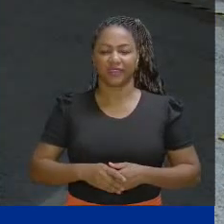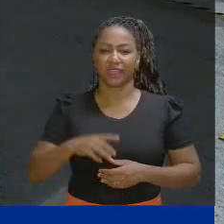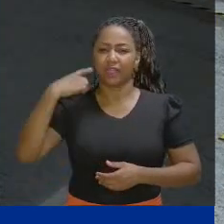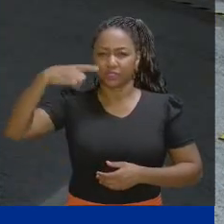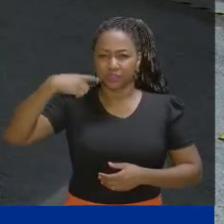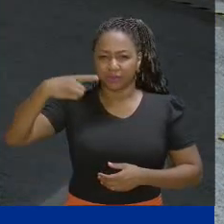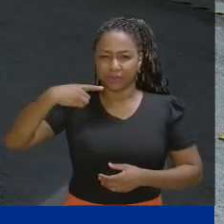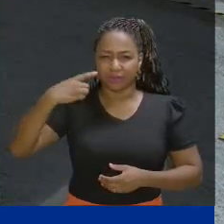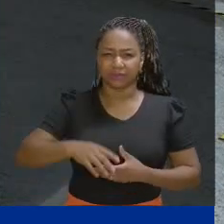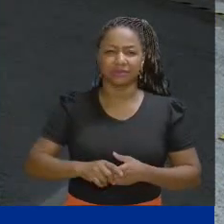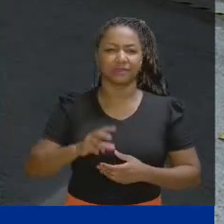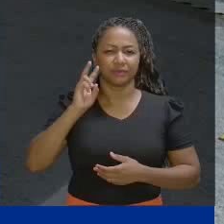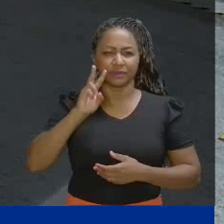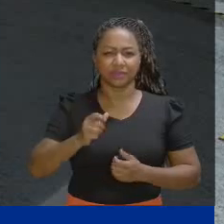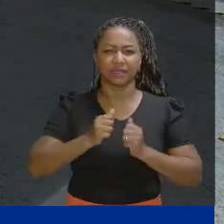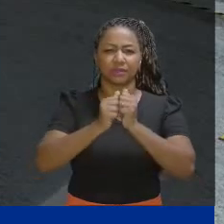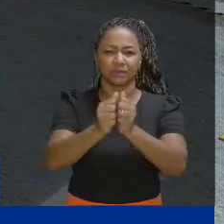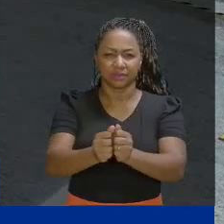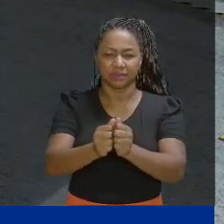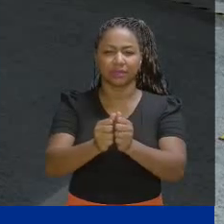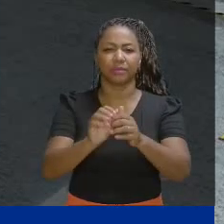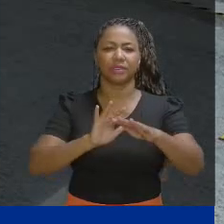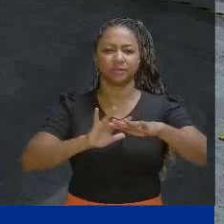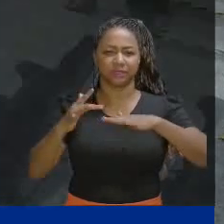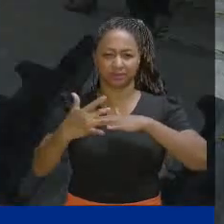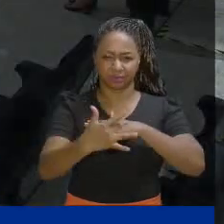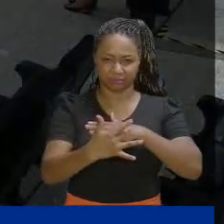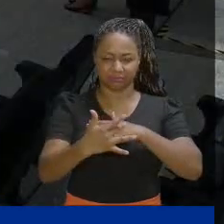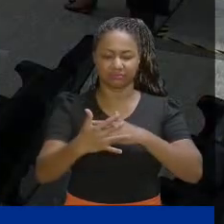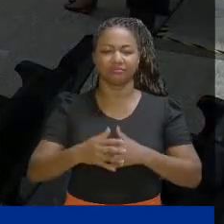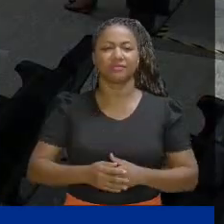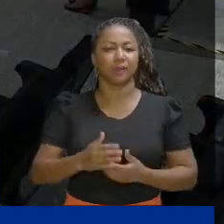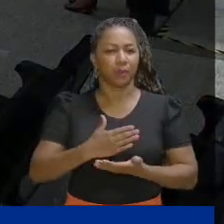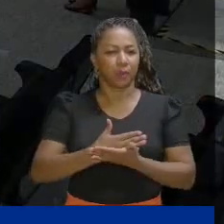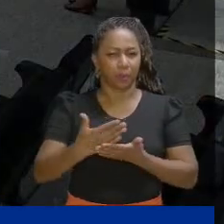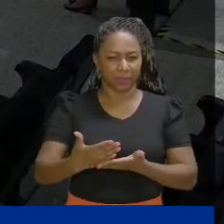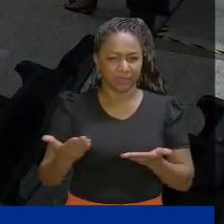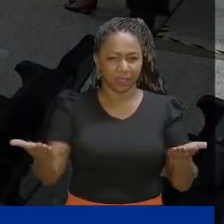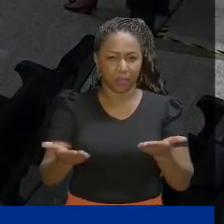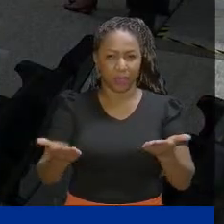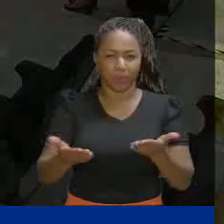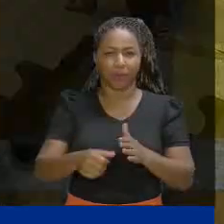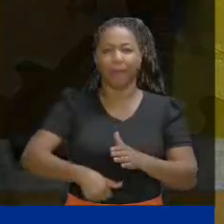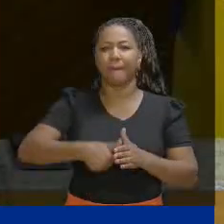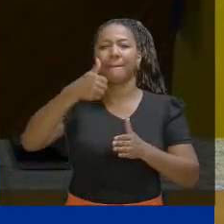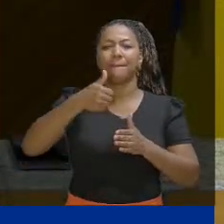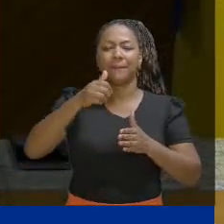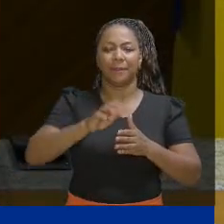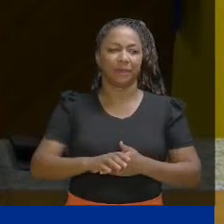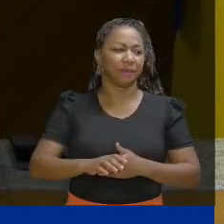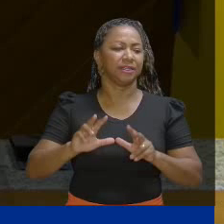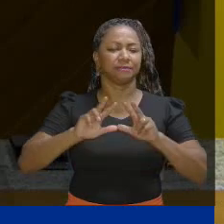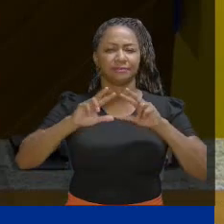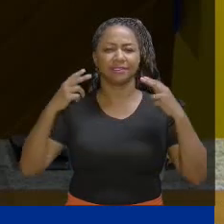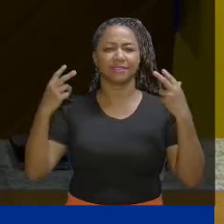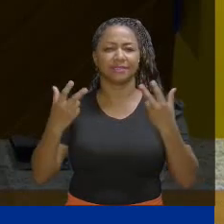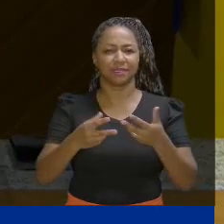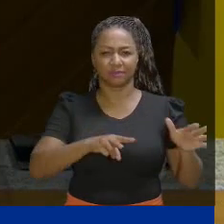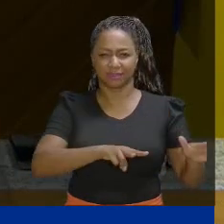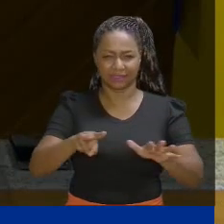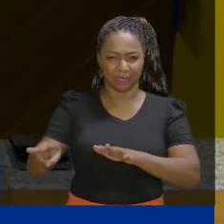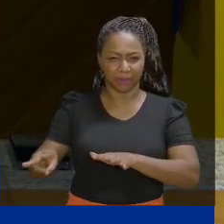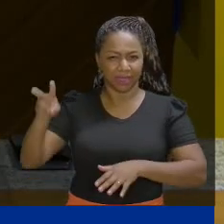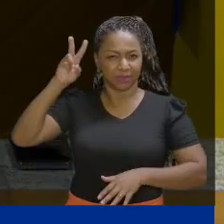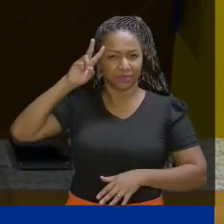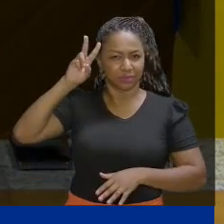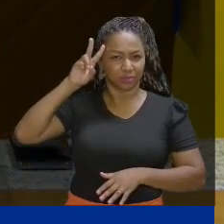castanhos escuros, curtos, olhos amendoados, castanho lajeado. Quero iniciar hoje esta óculos de nossa armação primeira escura e sessão traje toga desta preta. Na tela, no cantilho